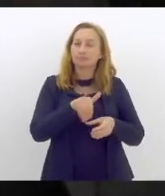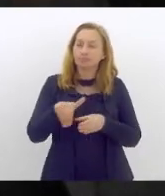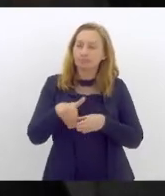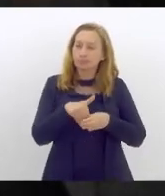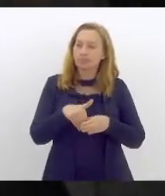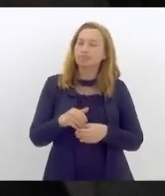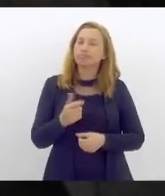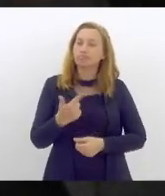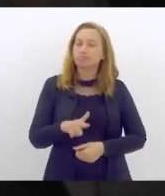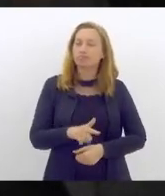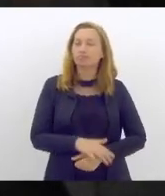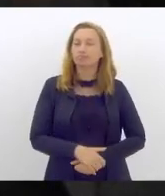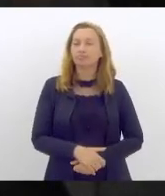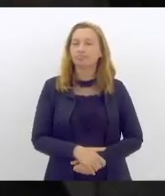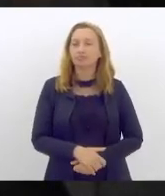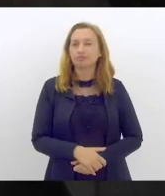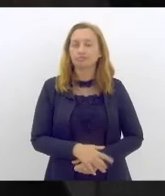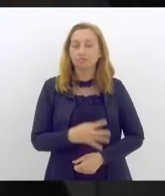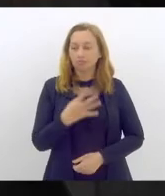abismado